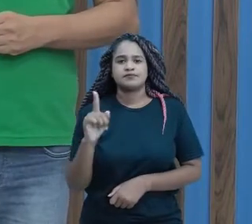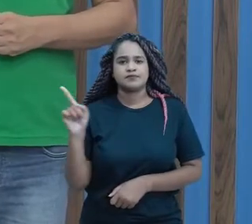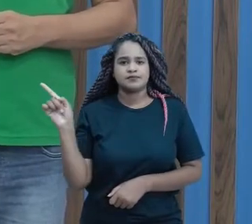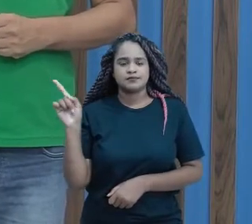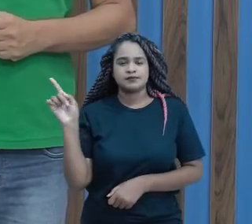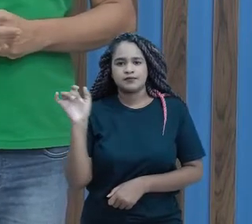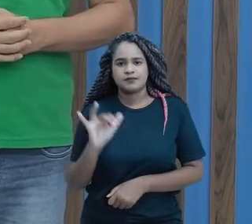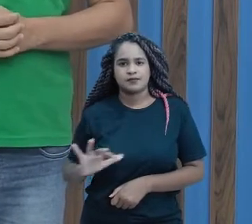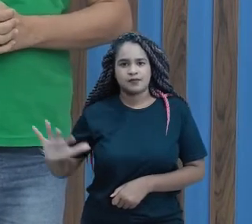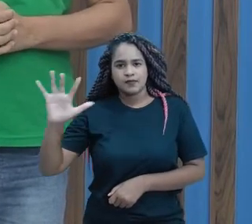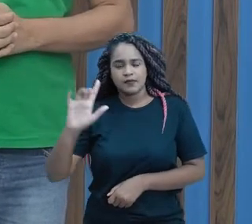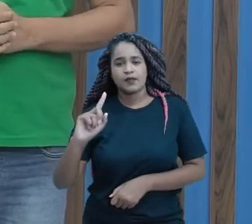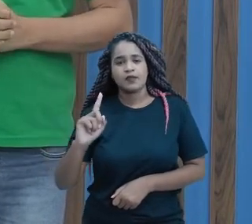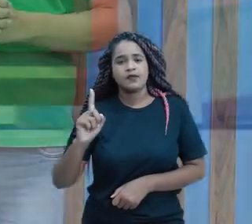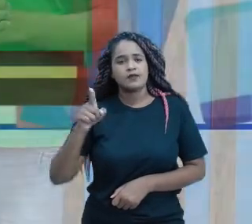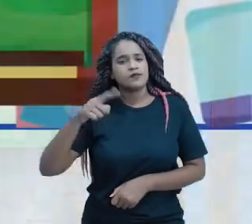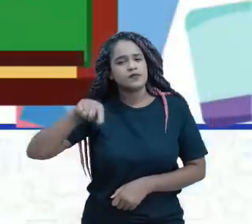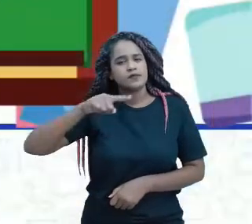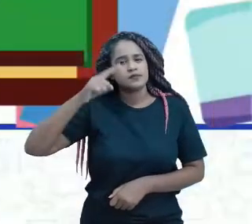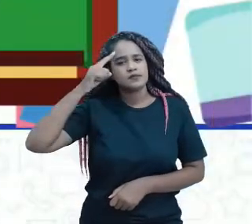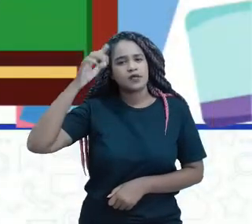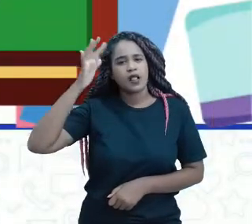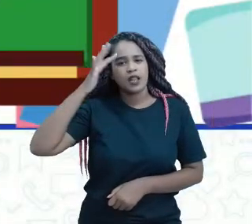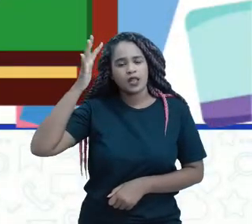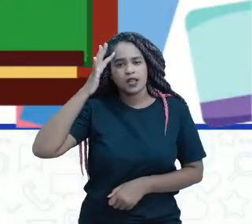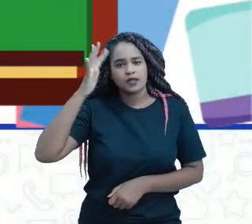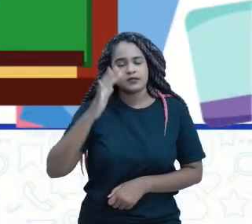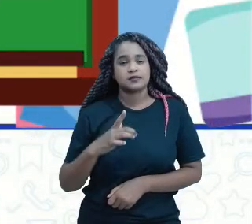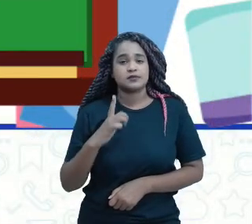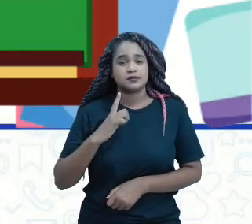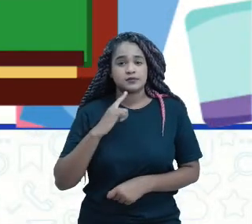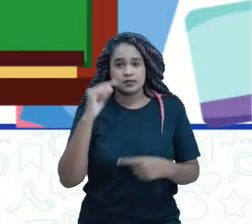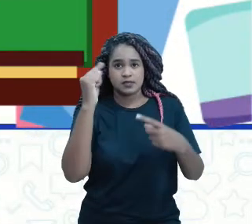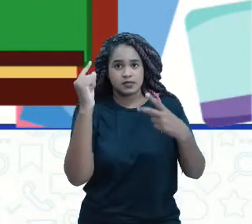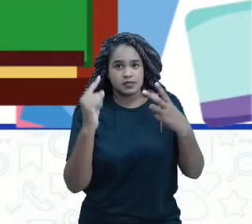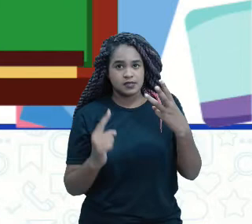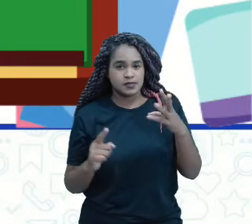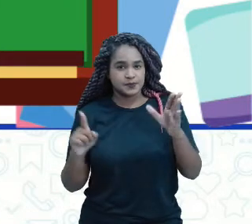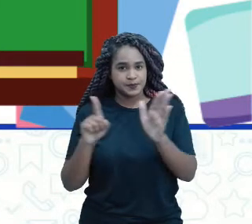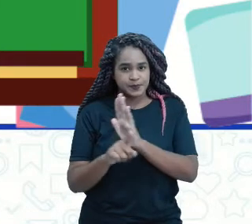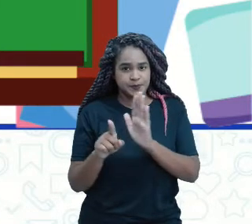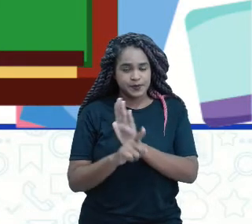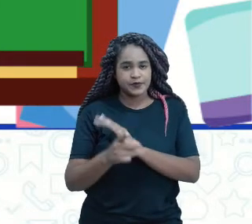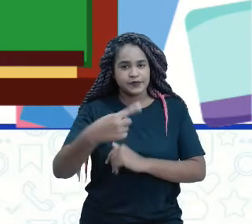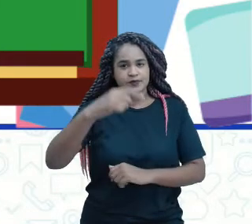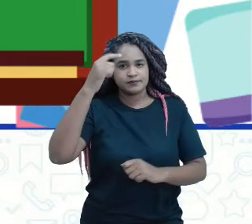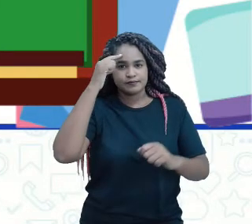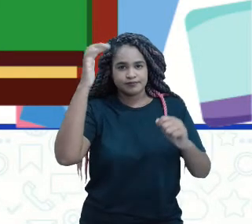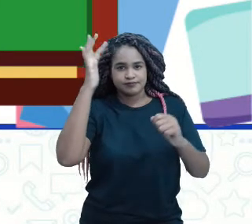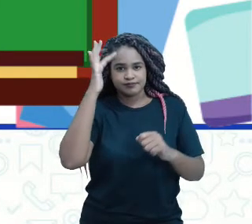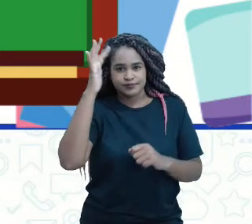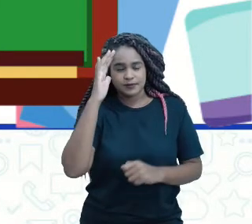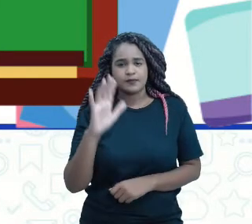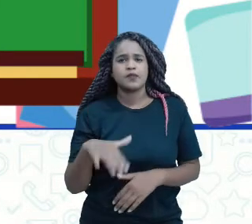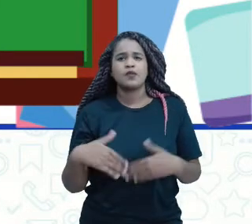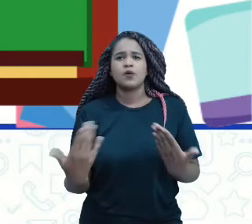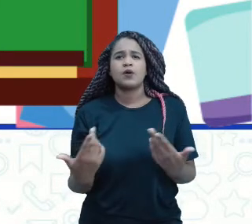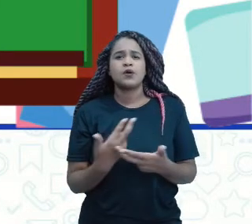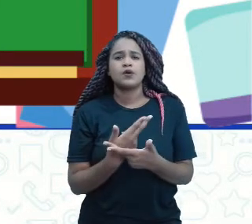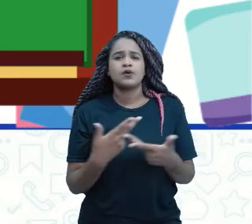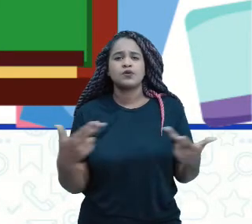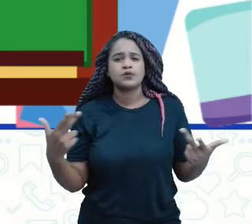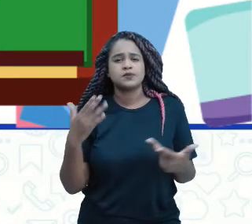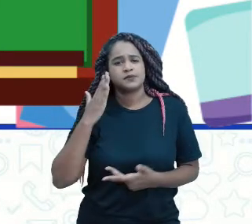vocês pensarem essas questões, que é o seguinte, né? Eu vou deixar 3 questões para vocês pensarem, né? Quais foram os principais fatores que contribuíram para a queda da